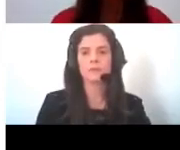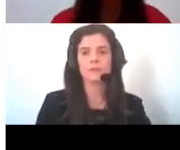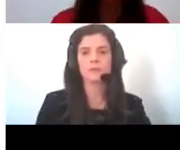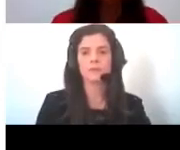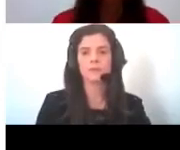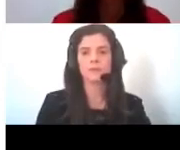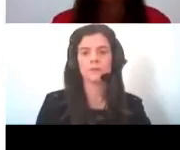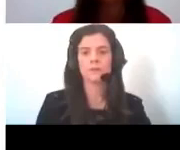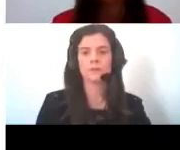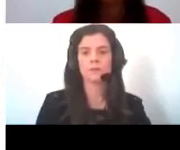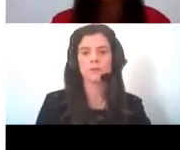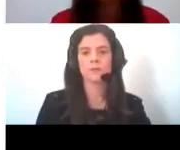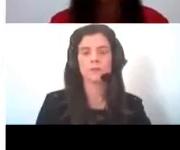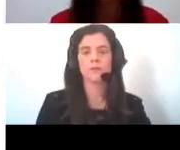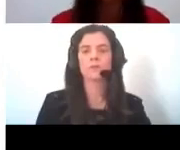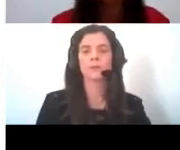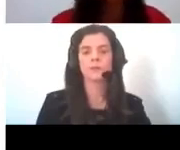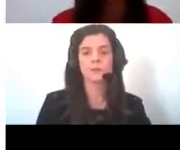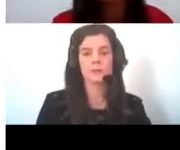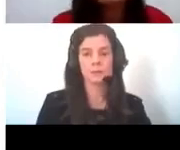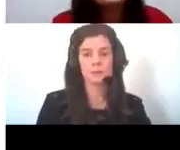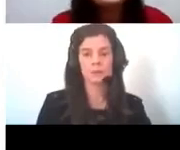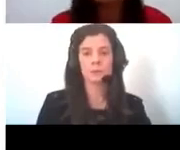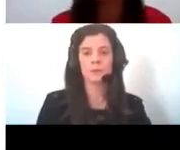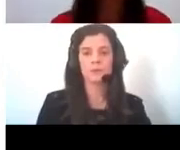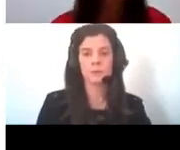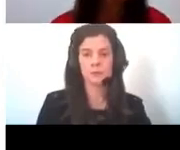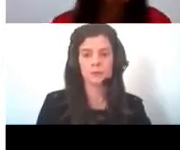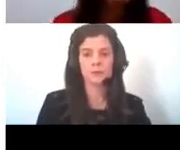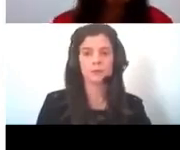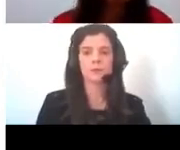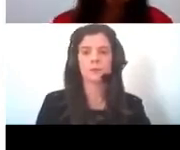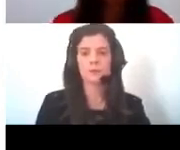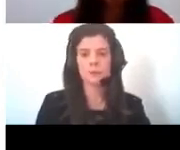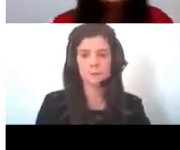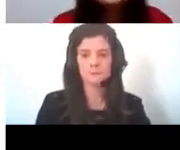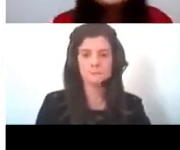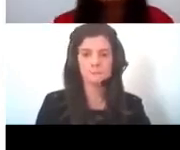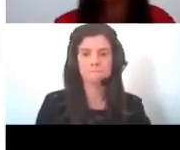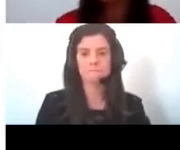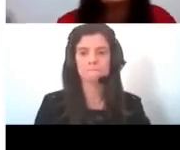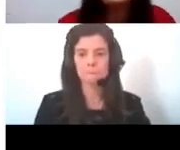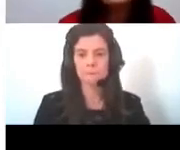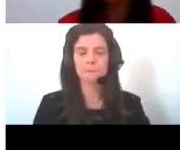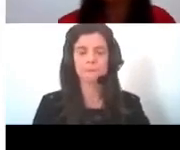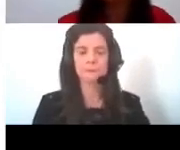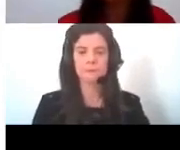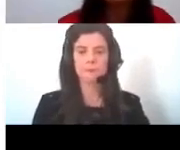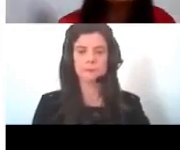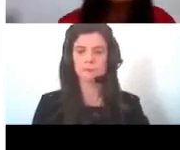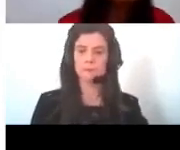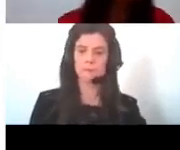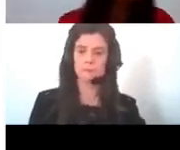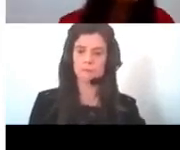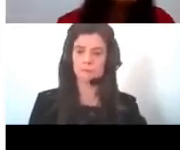da CEPLAN, como uma maneira de tornar menos burocrático a abertura de firmas, que eu vou falar